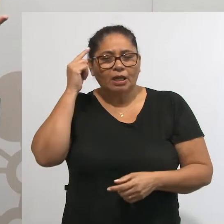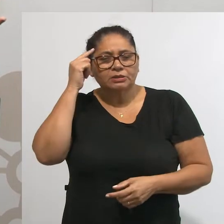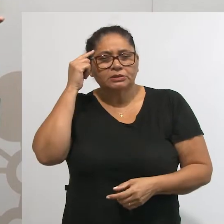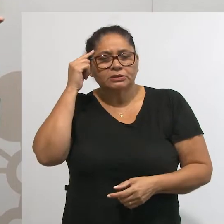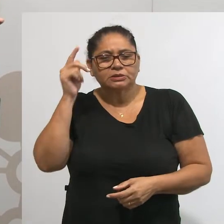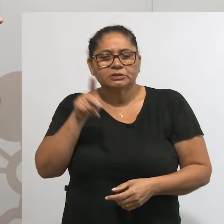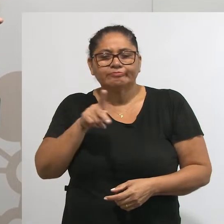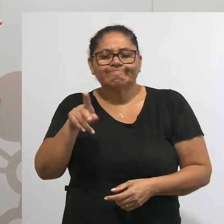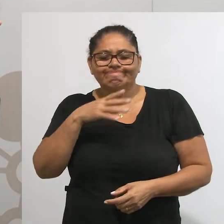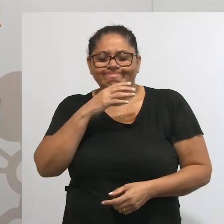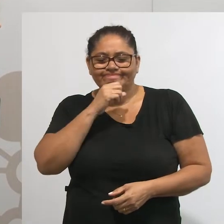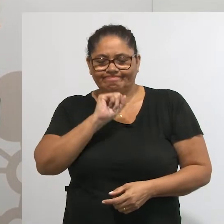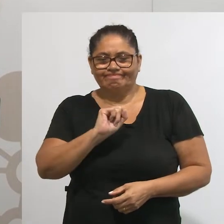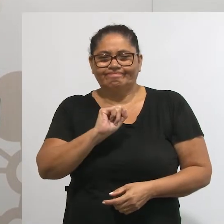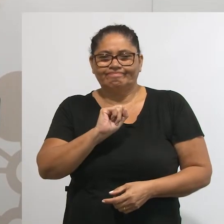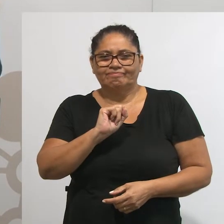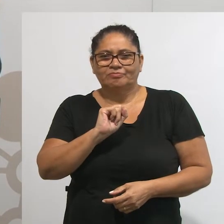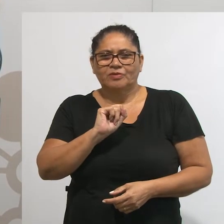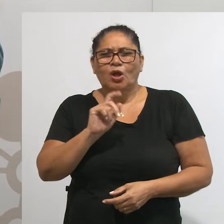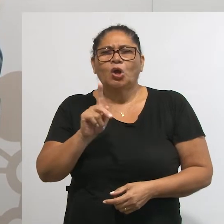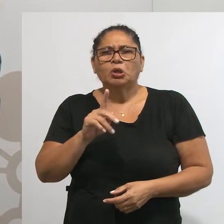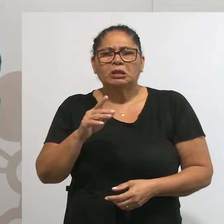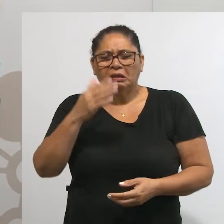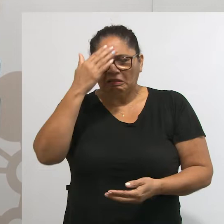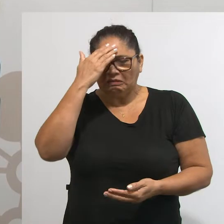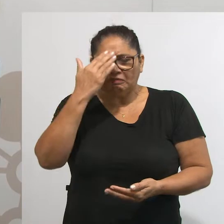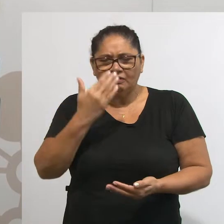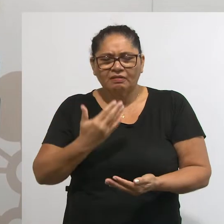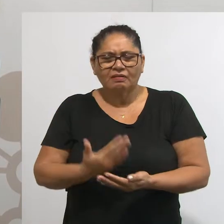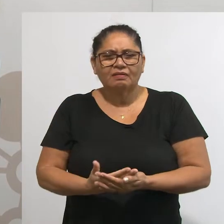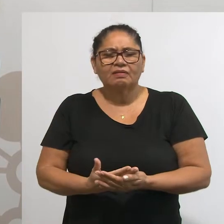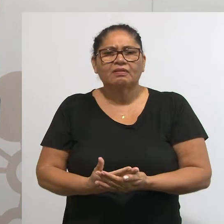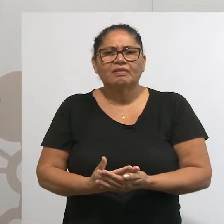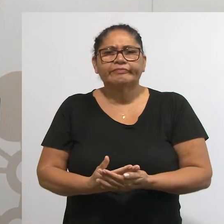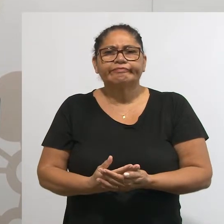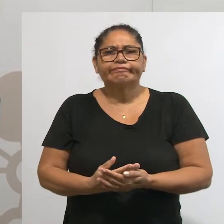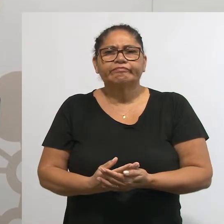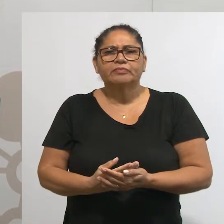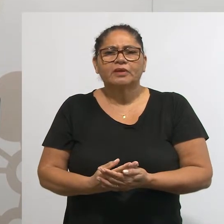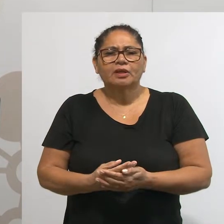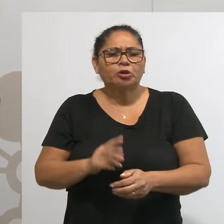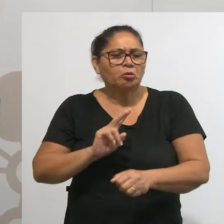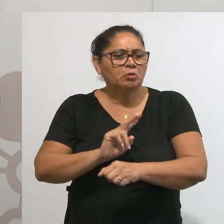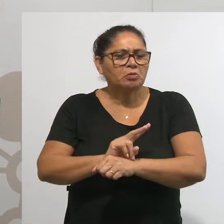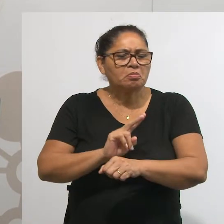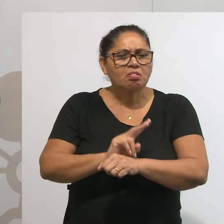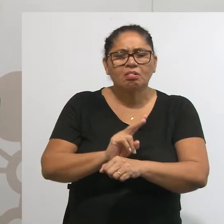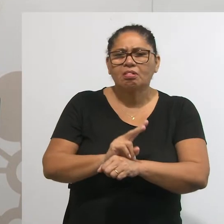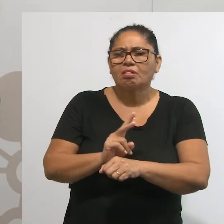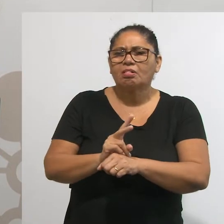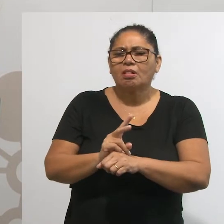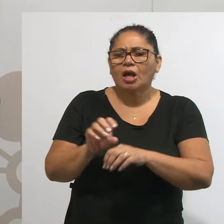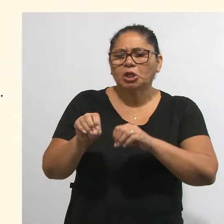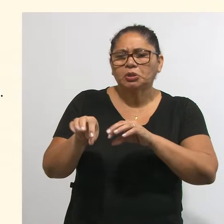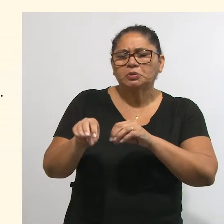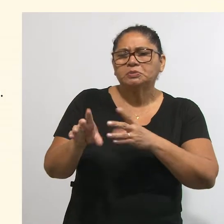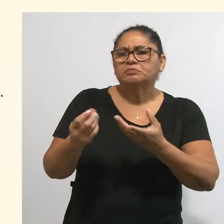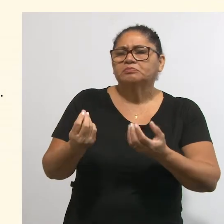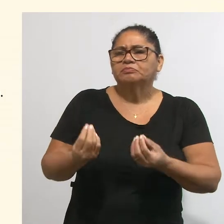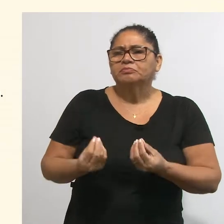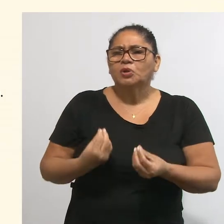ao professor Paulo Freire. E o que ele acreditava? O que ele defendia? Ele acreditava e defendia a